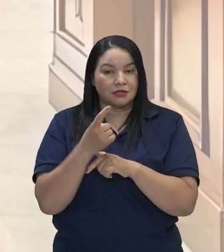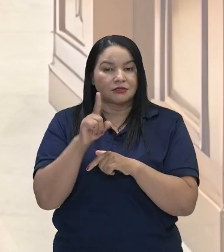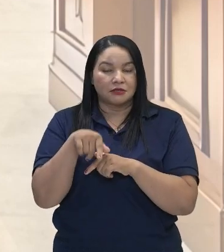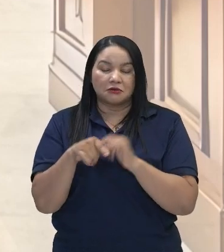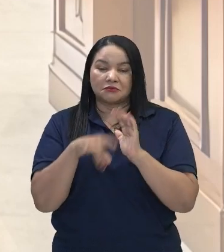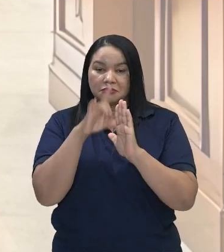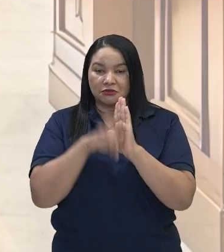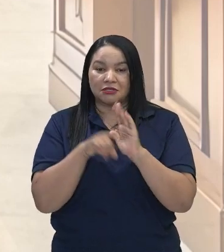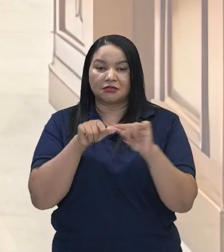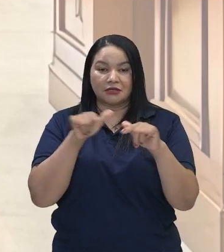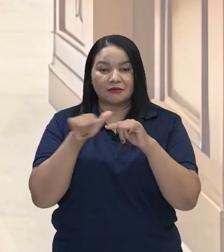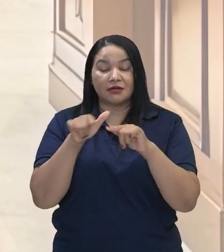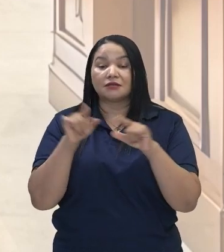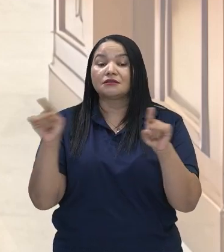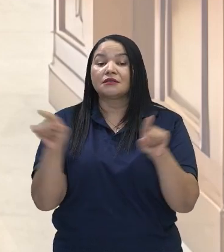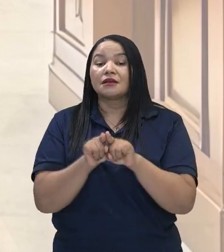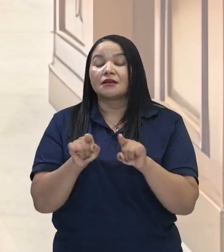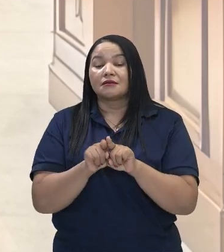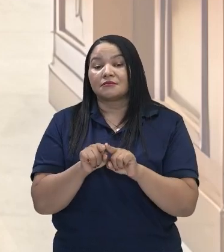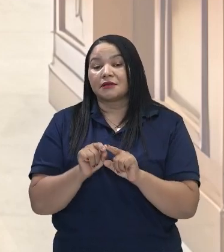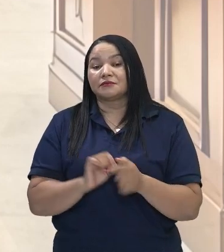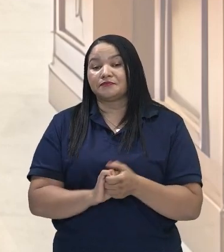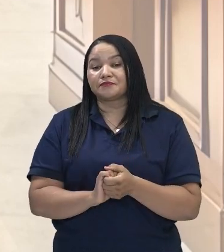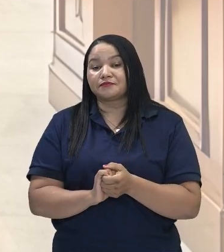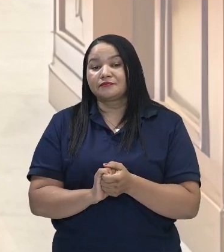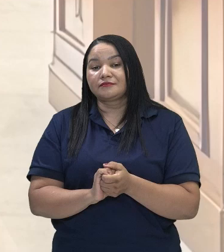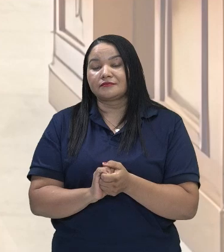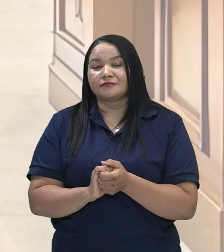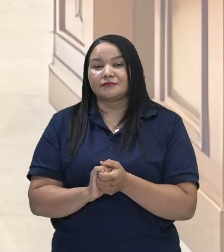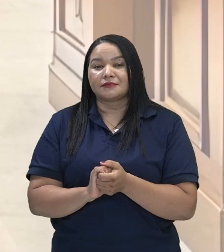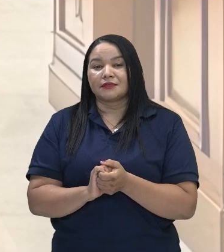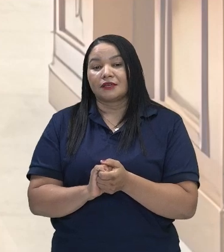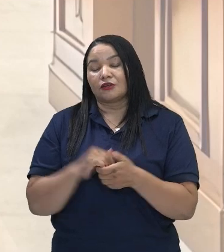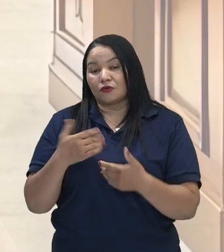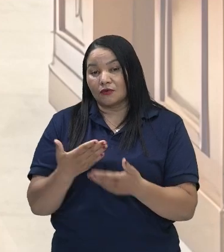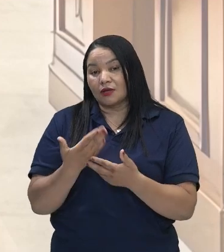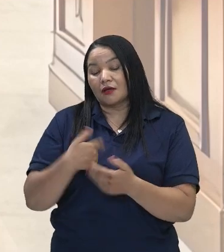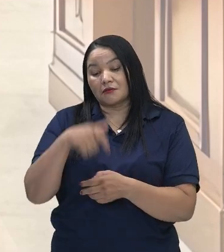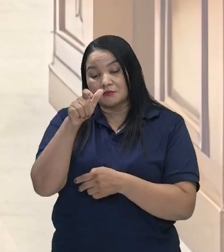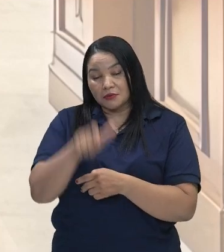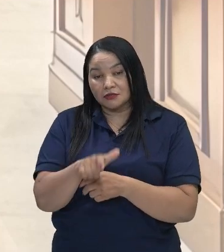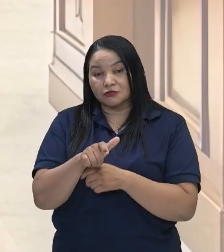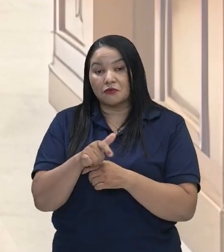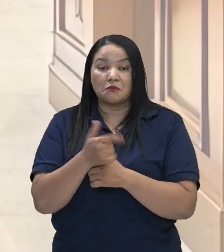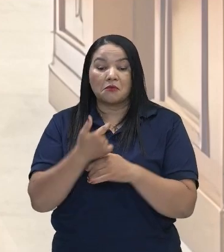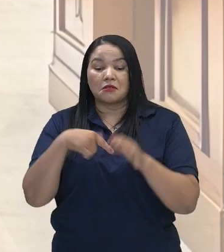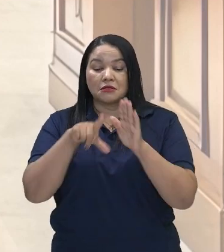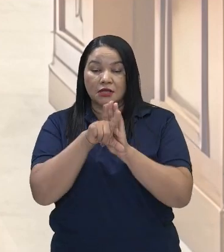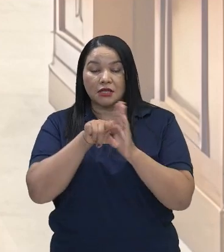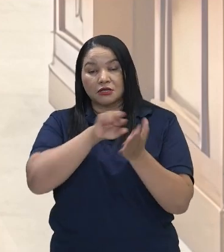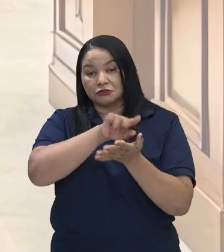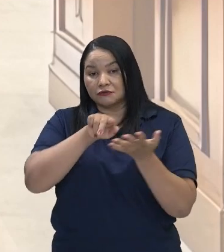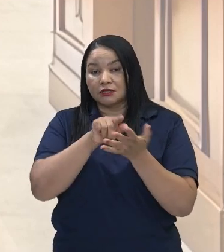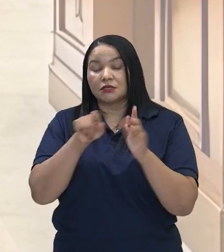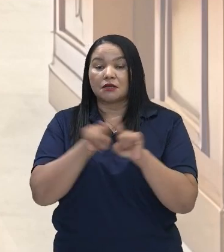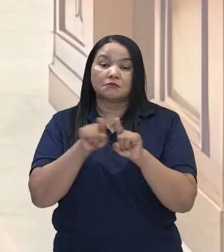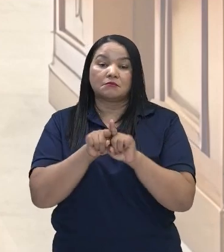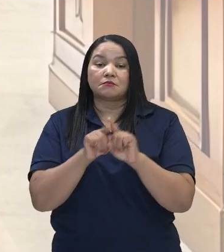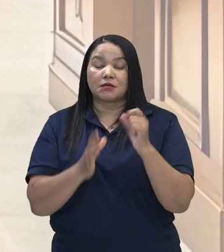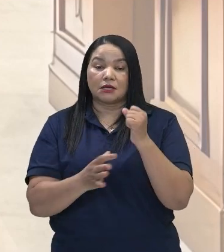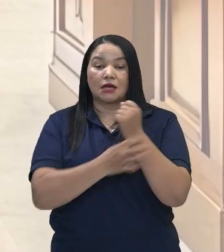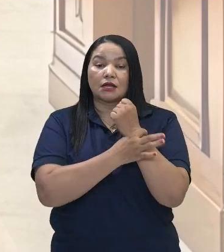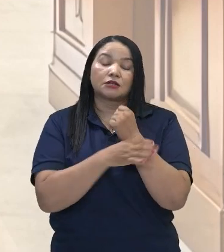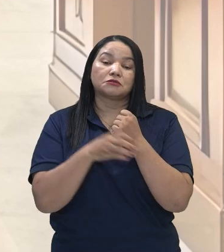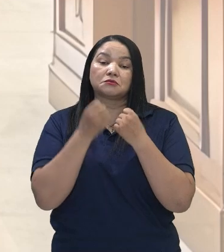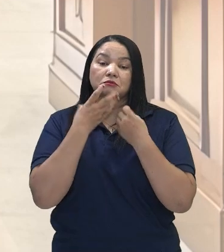trabalhista e o direito trabalhista para o trabalhador. As leis, o quanto essa lei garante benefícios